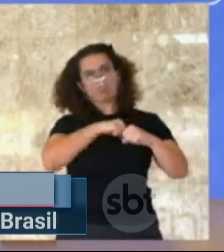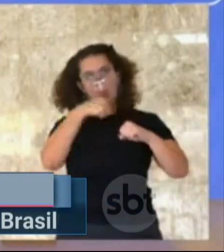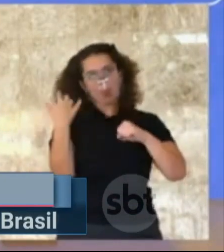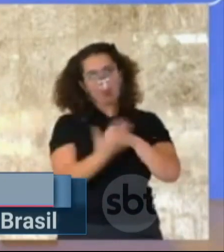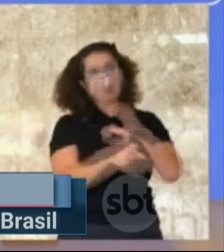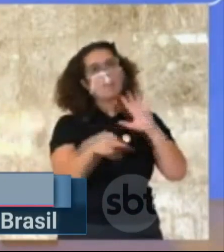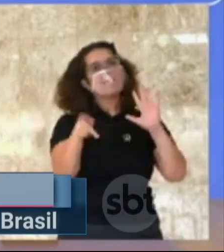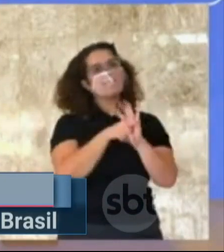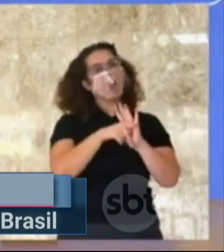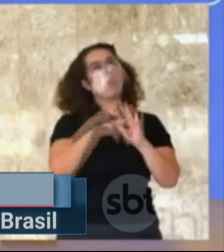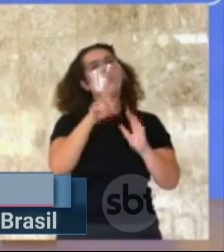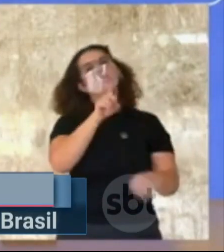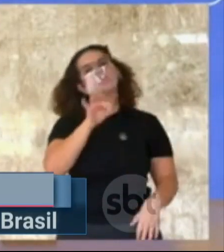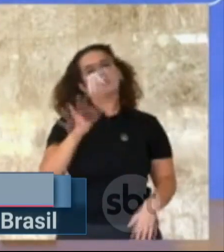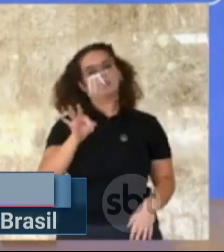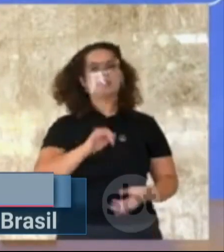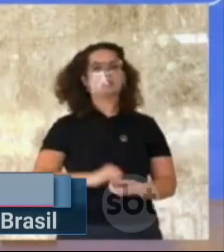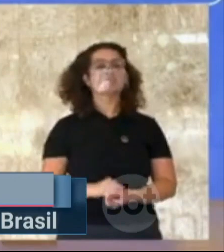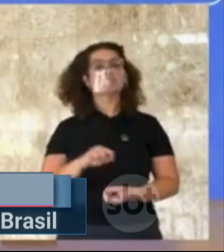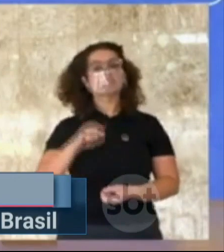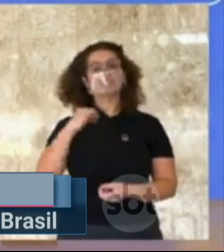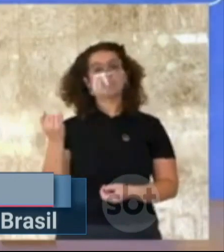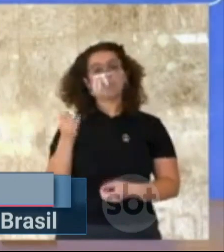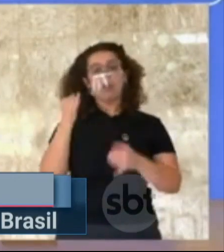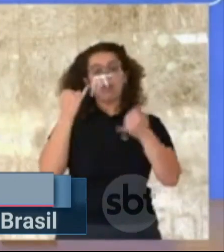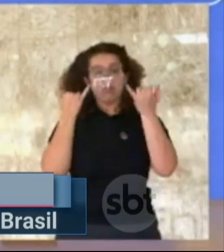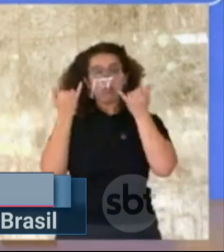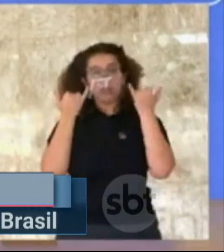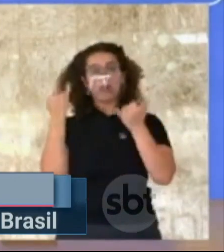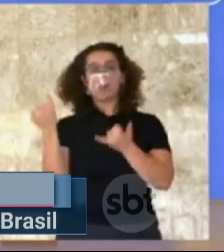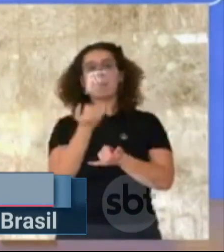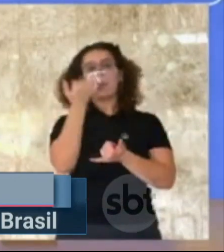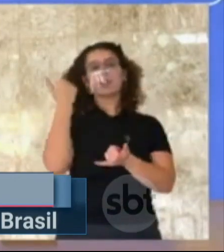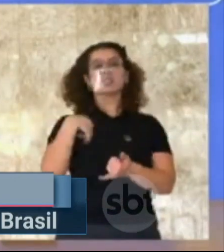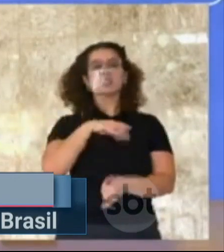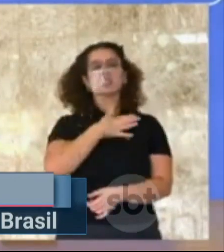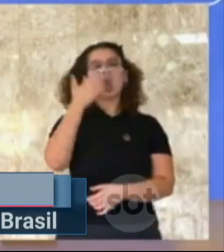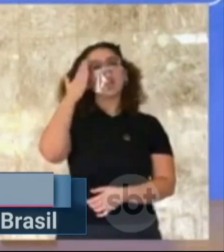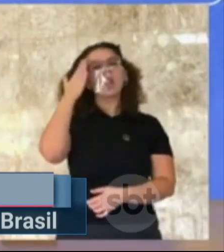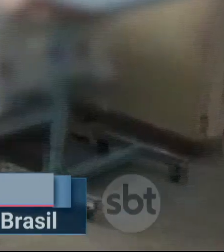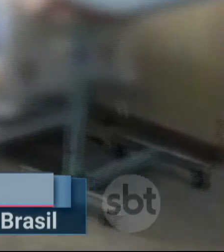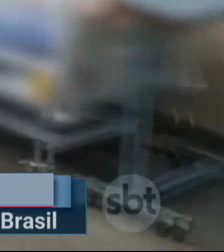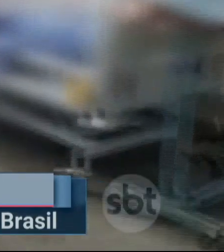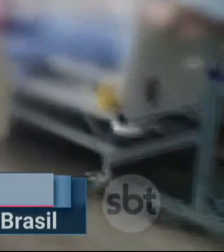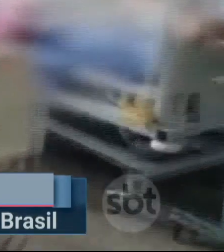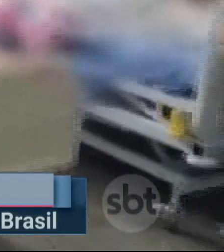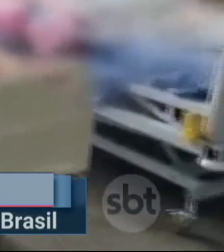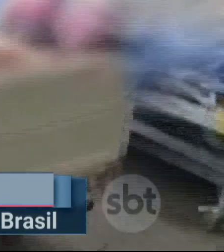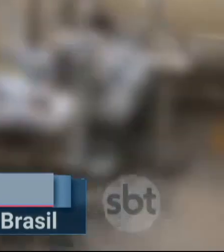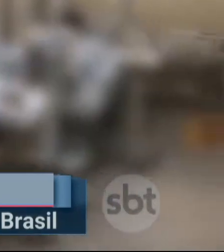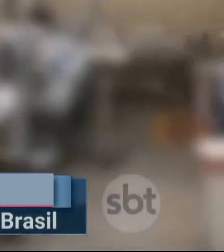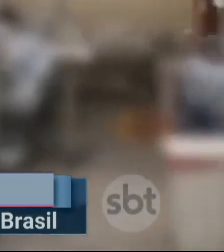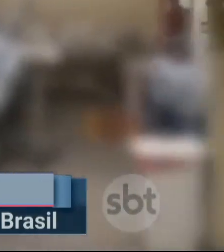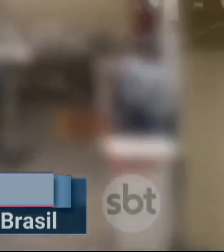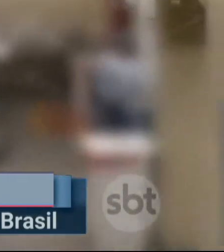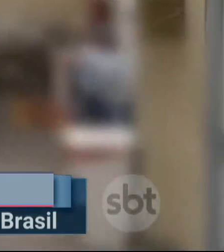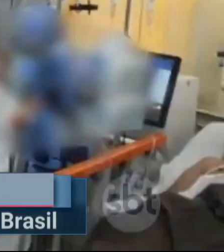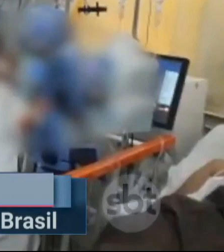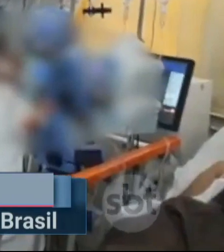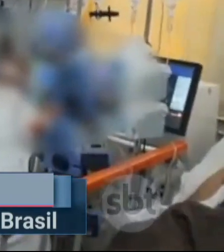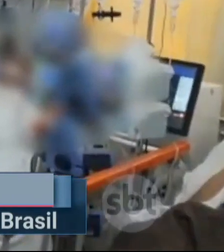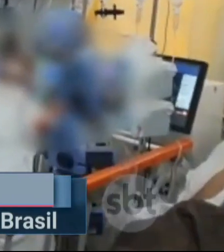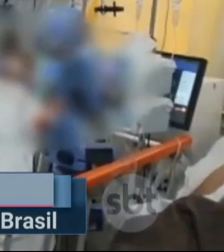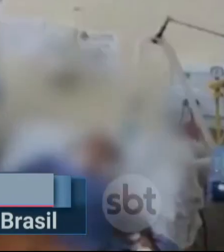que temos encontrado na alta transmissibilidade do vírus aqui no país, principalmente no Distrito